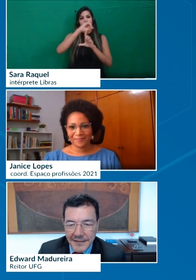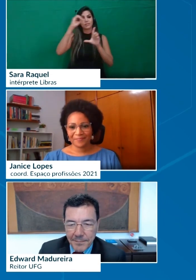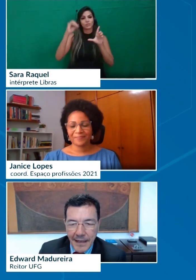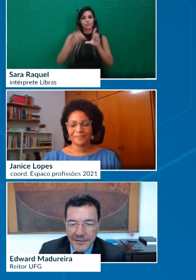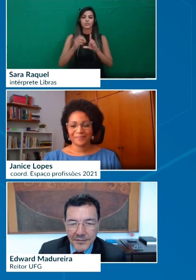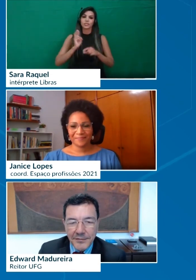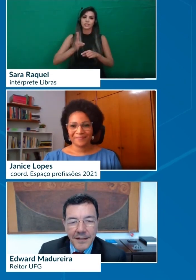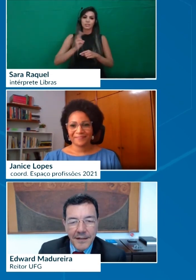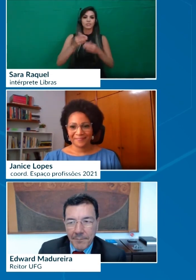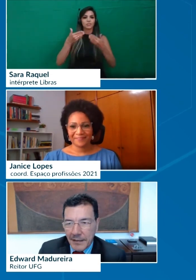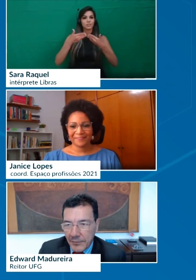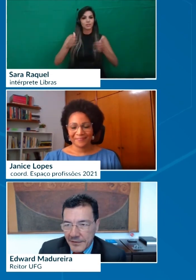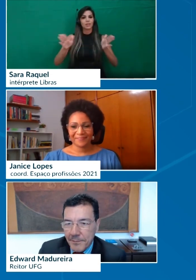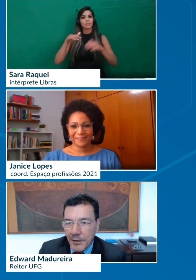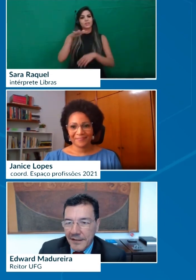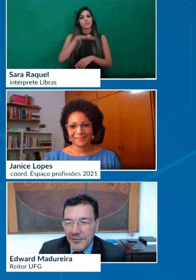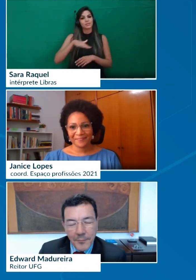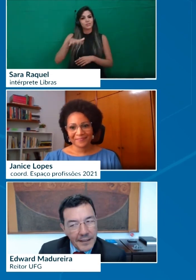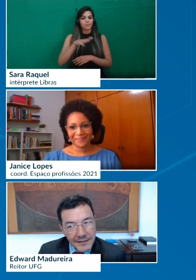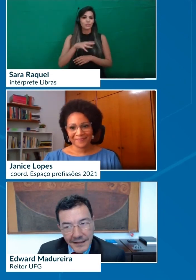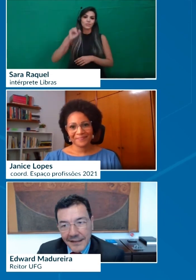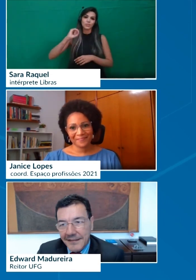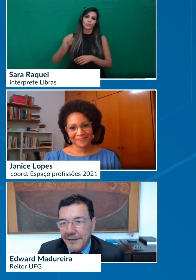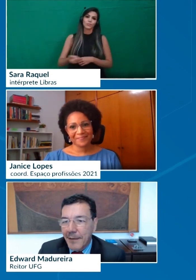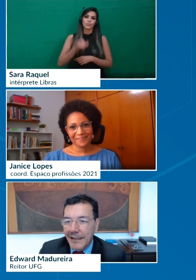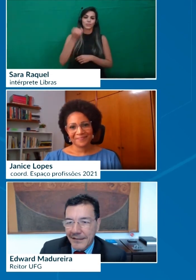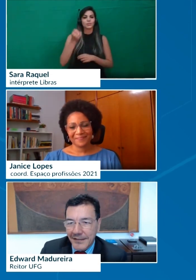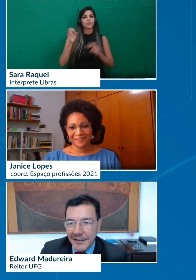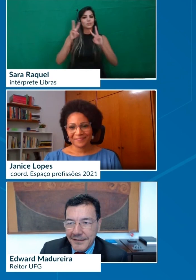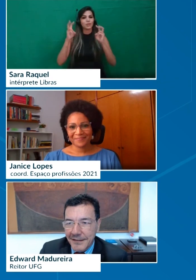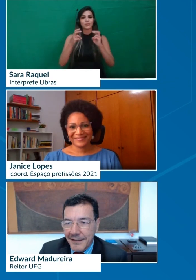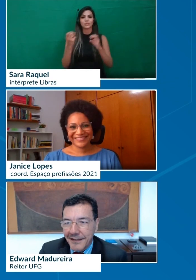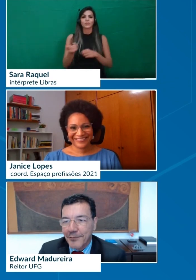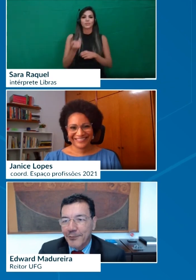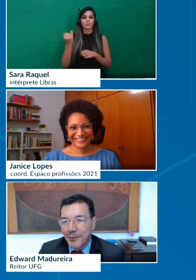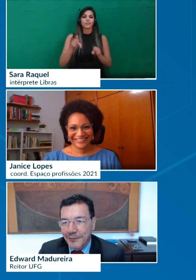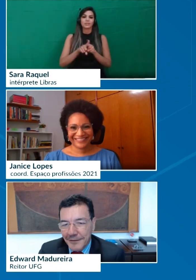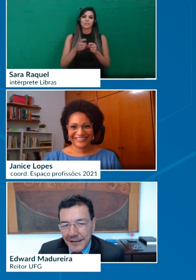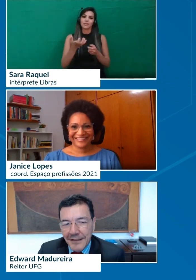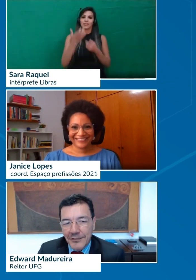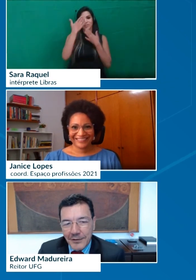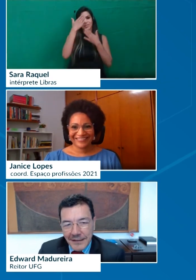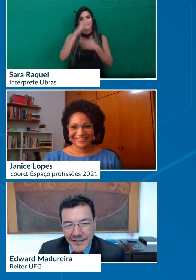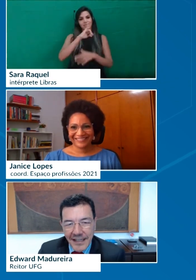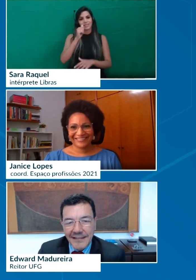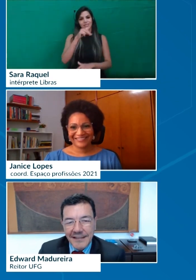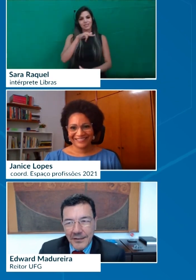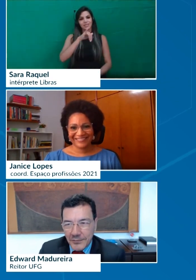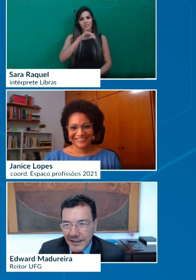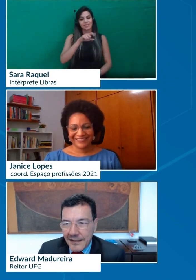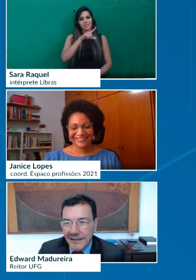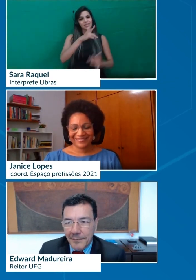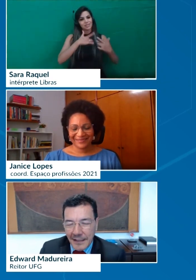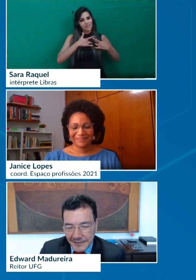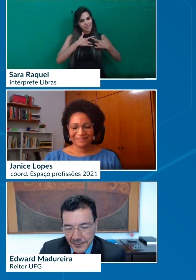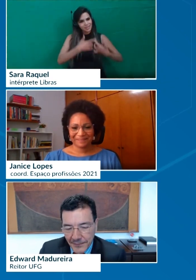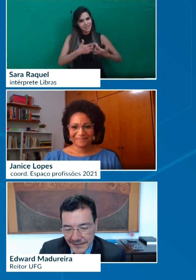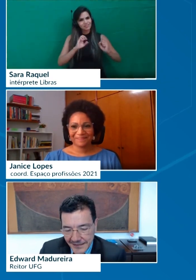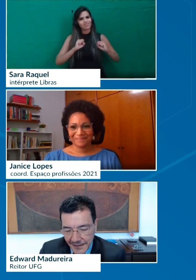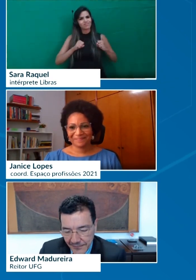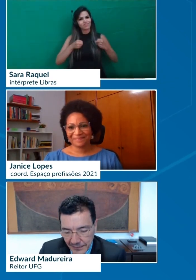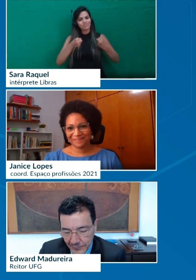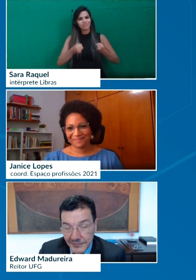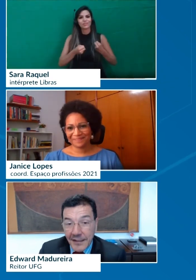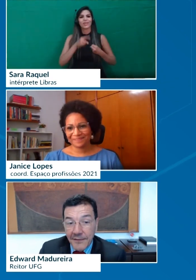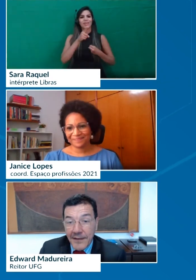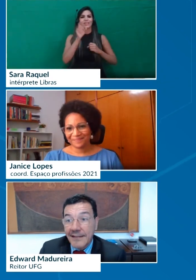abrir esses espaços para coisas importantes como essa. Agradecer demais a Janice, né, que com toda dedicação, toda determinação, fez